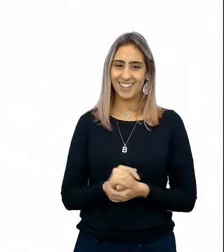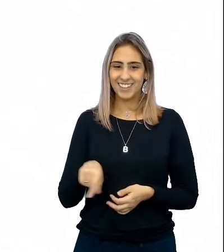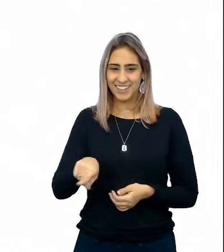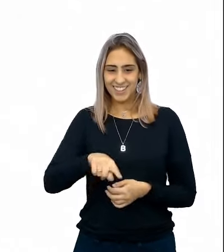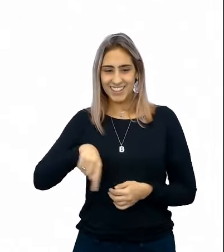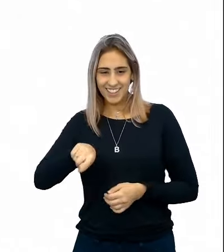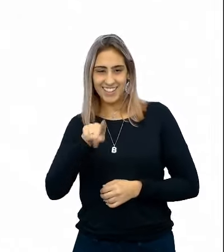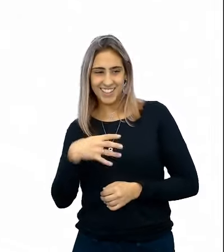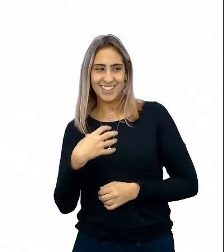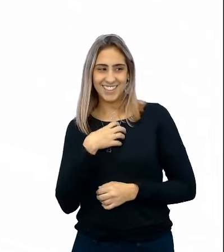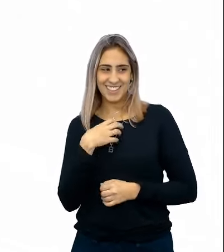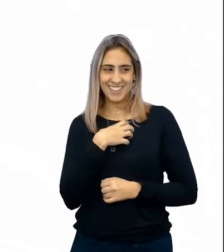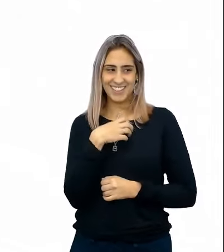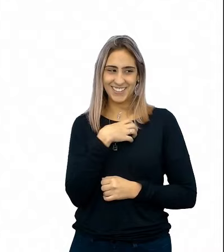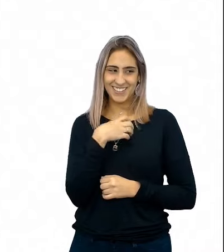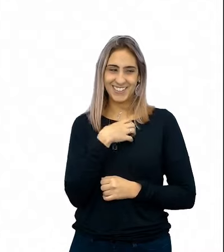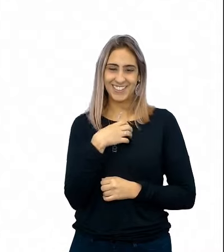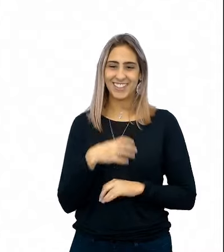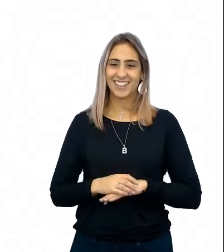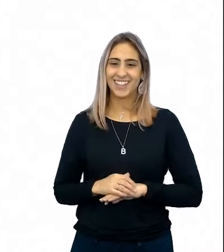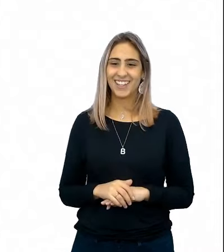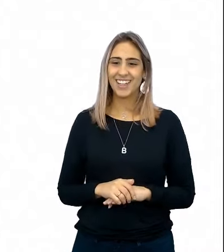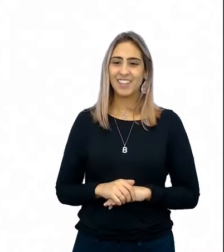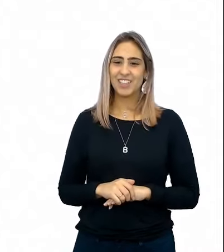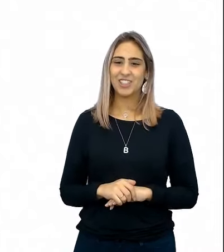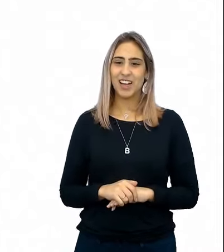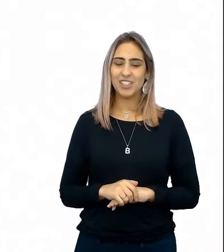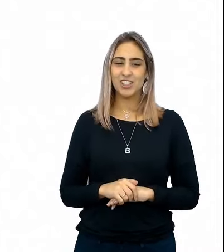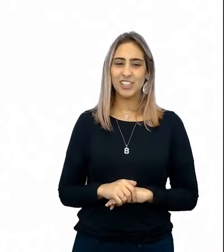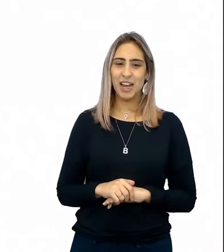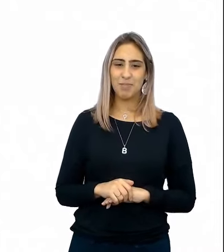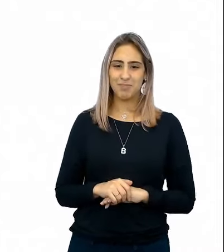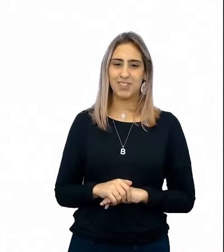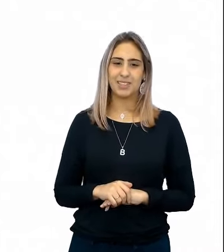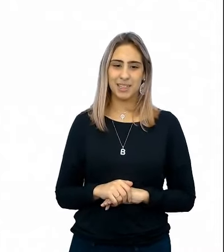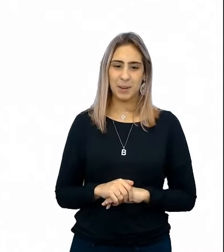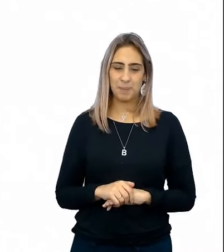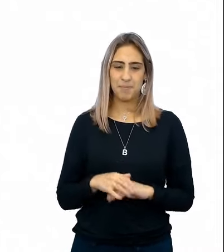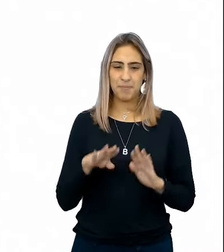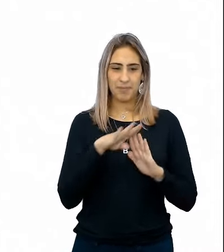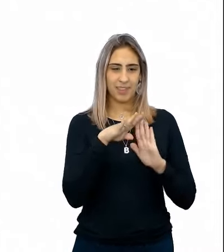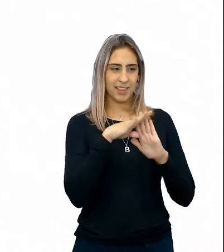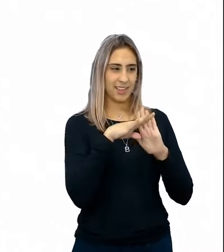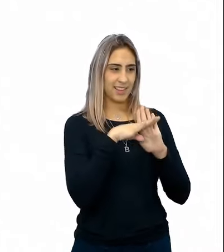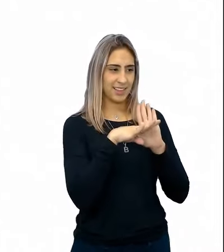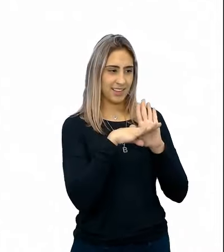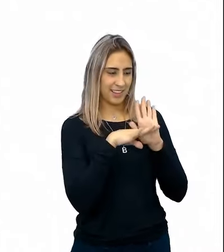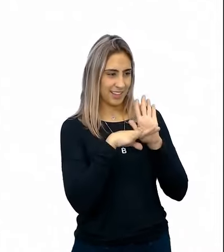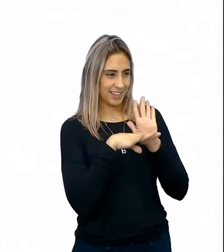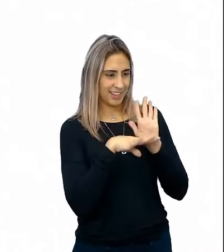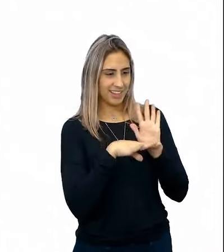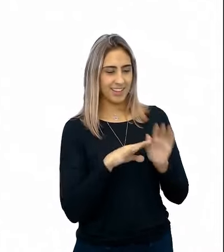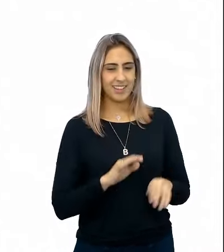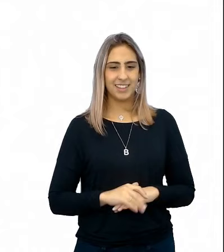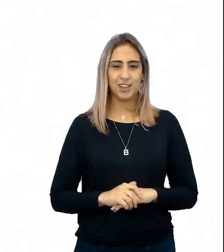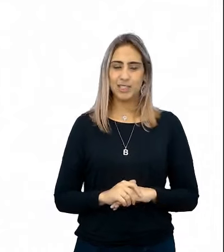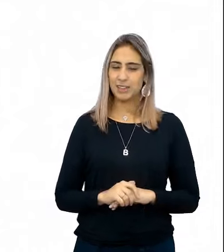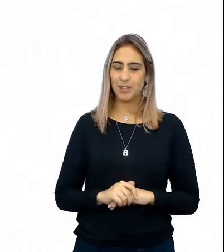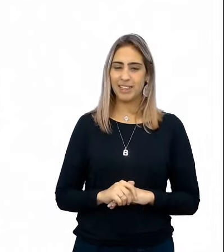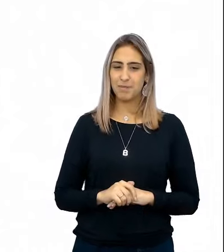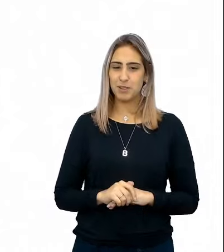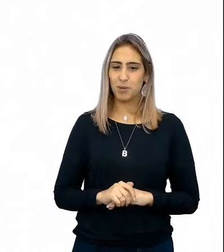dessa forma os estudantes compreendem mais fácil e pode evitar equívocos na identificação